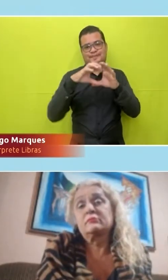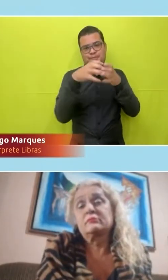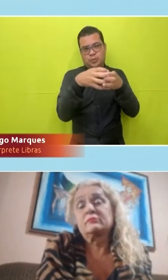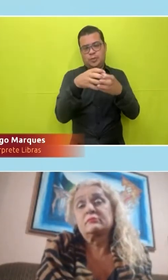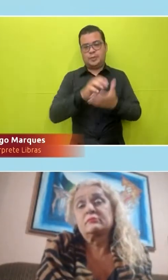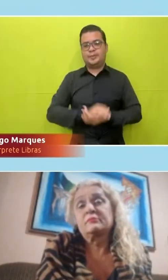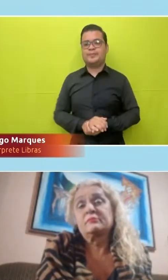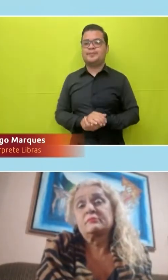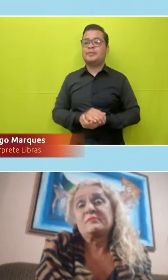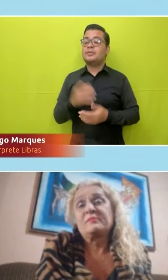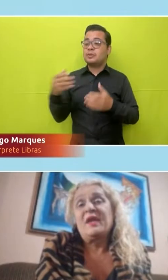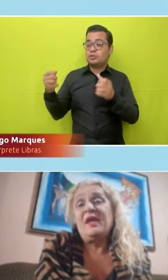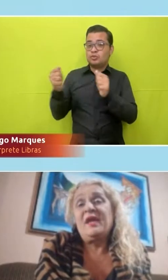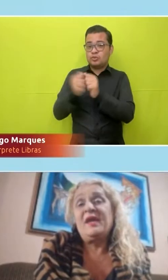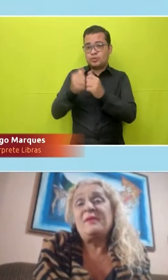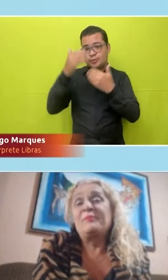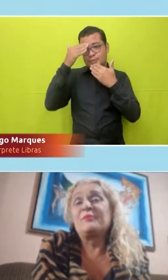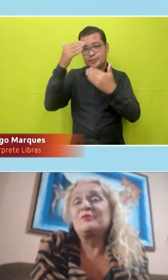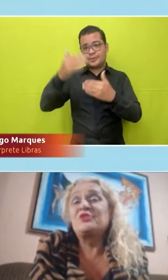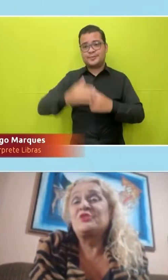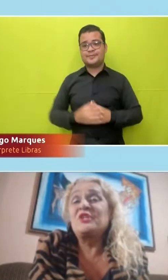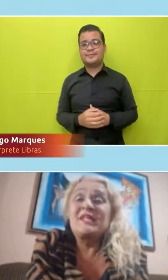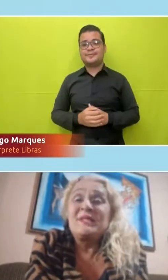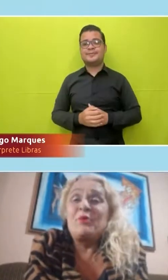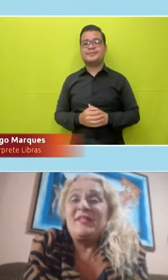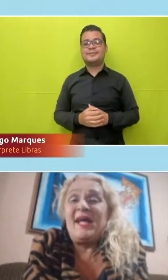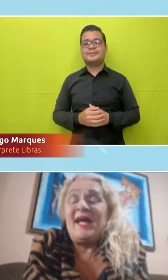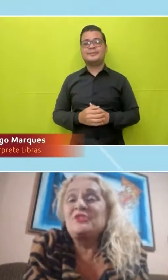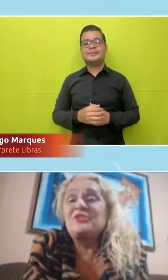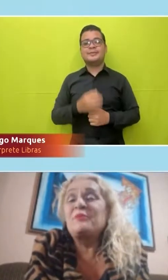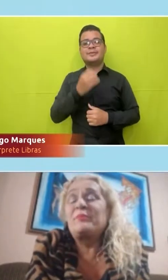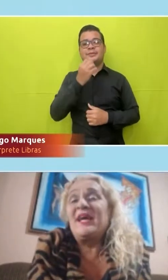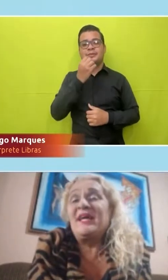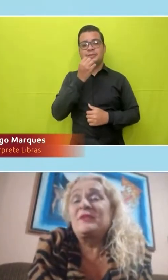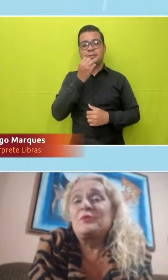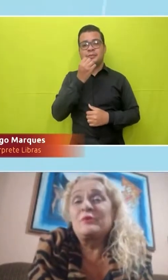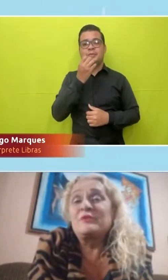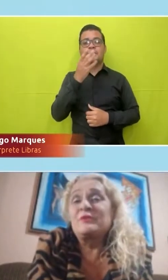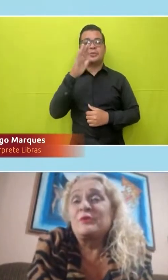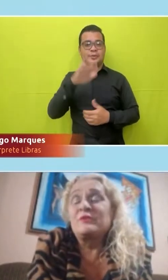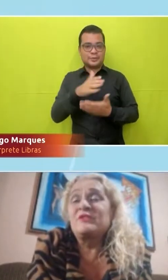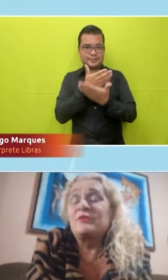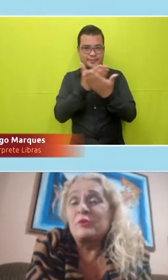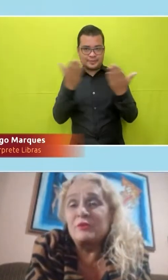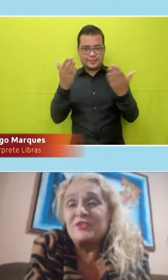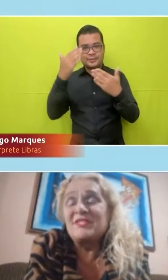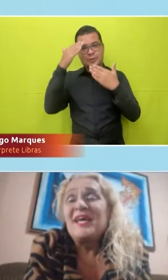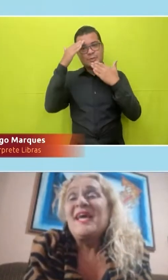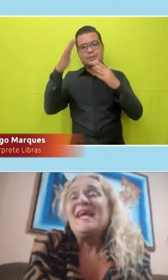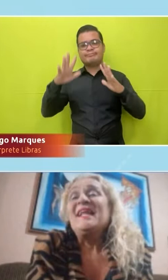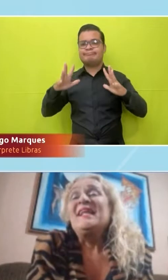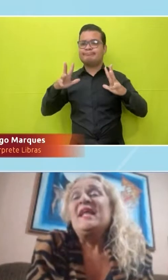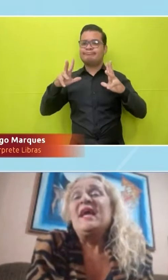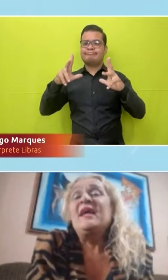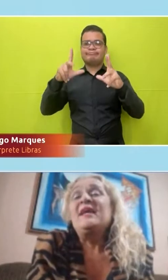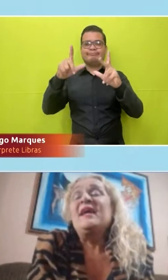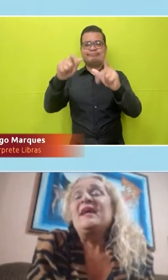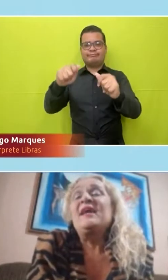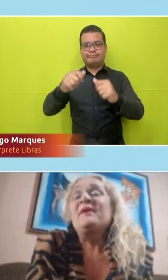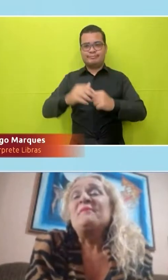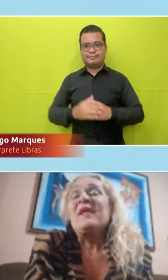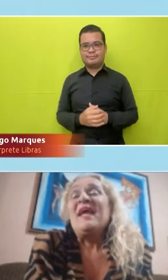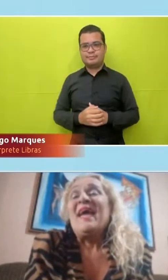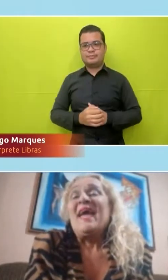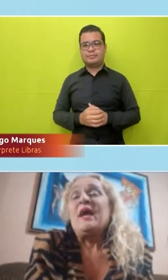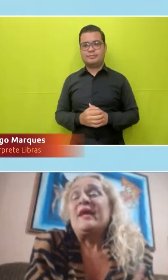presença, Beth. Bom dia, quer dizer, boa tarde. Obrigada a todos, né? E